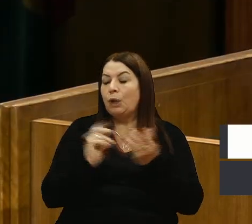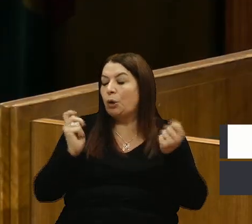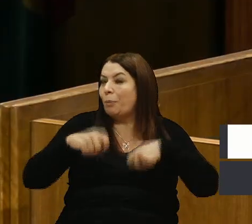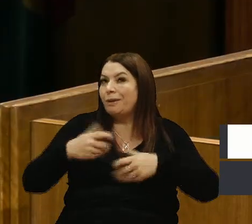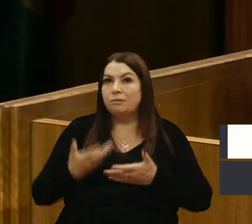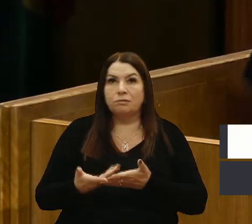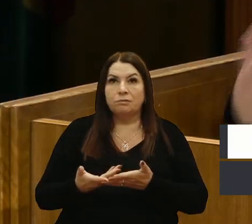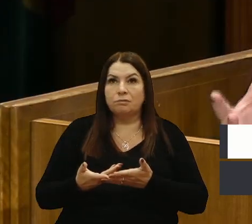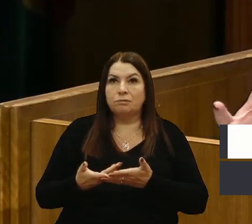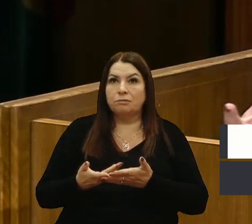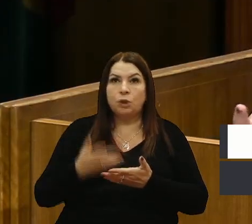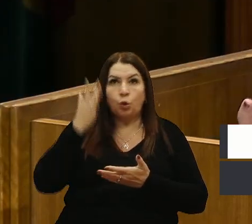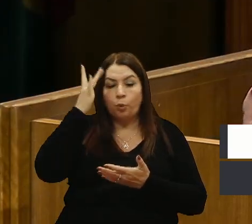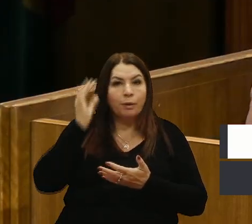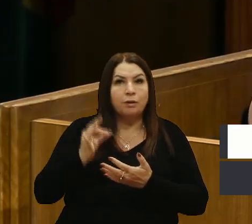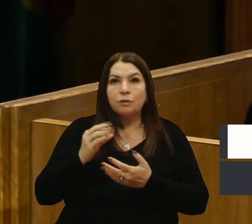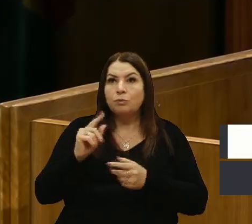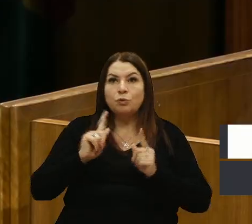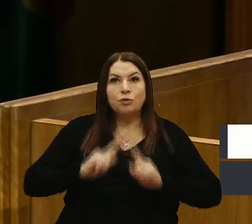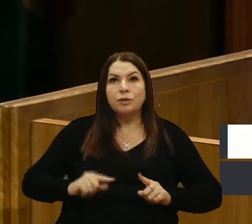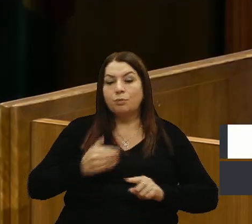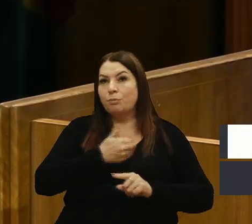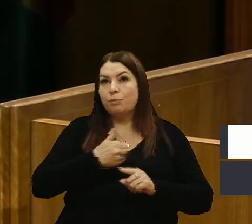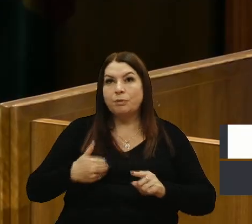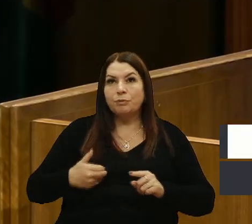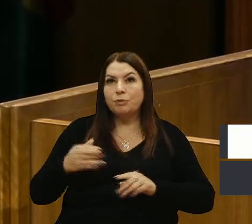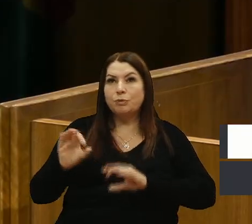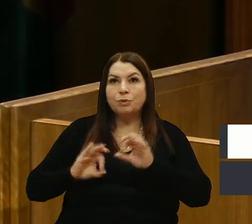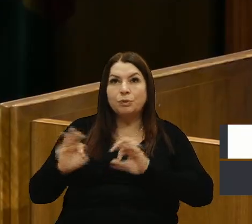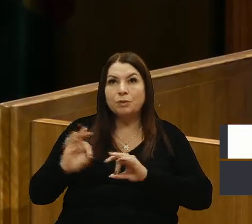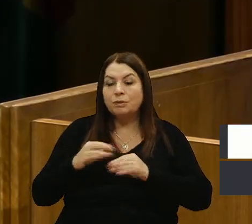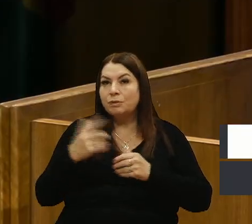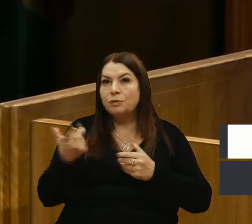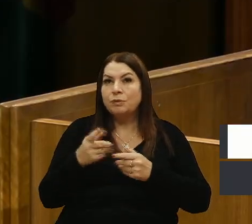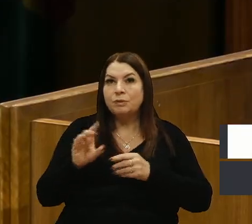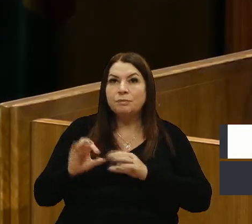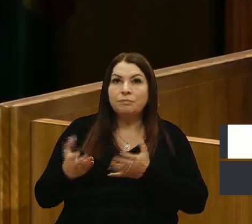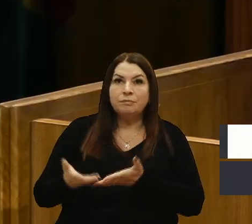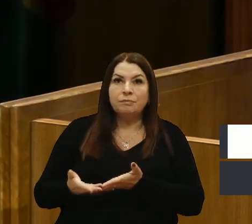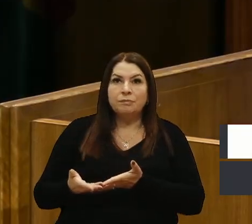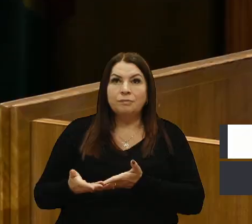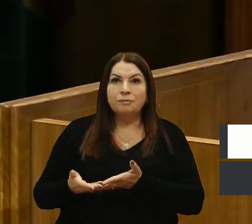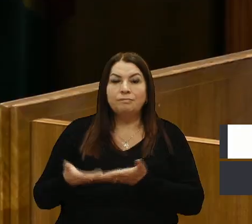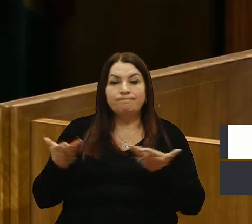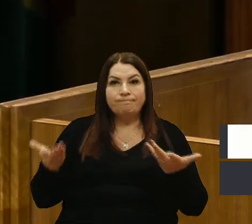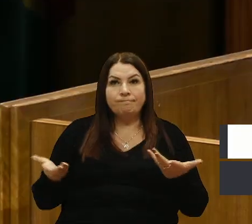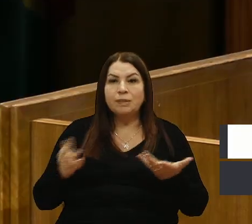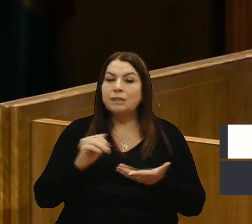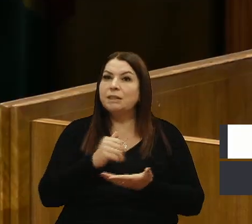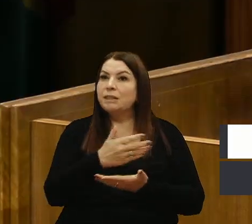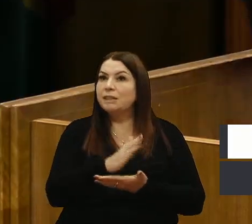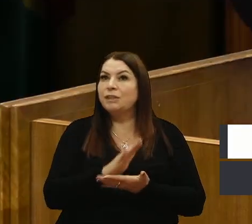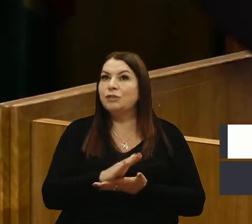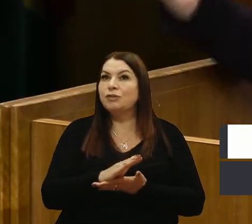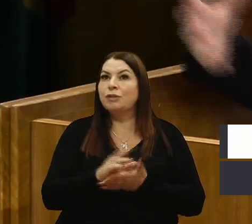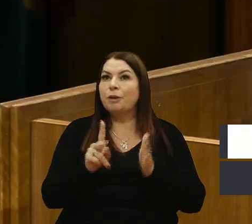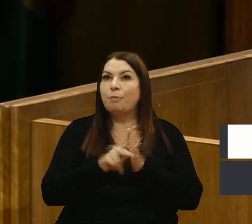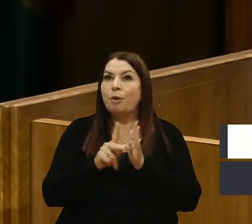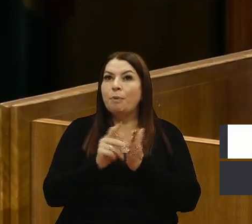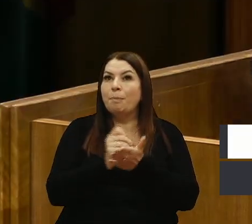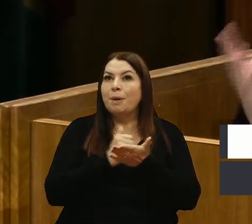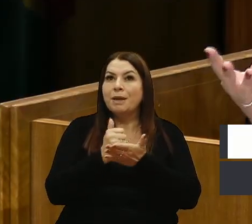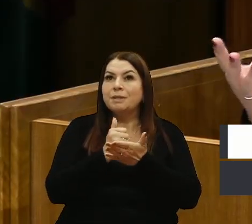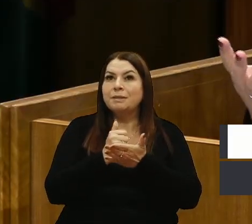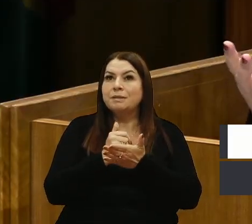incompetentes, que não compreendem sobre gestão pública, que não organizam a questão do planejamento e deixam a própria base dele